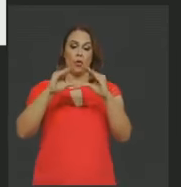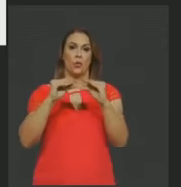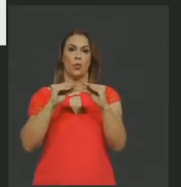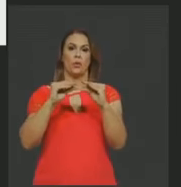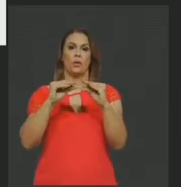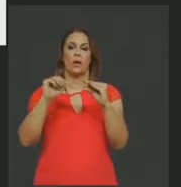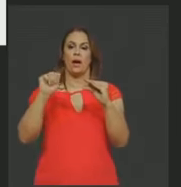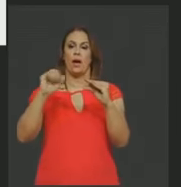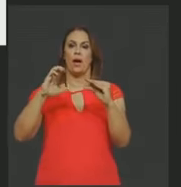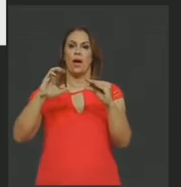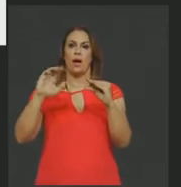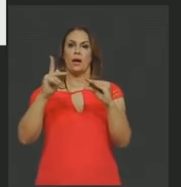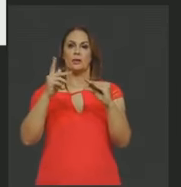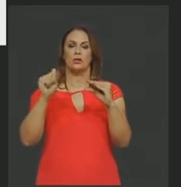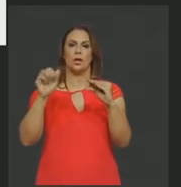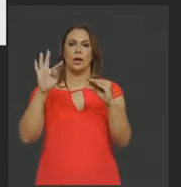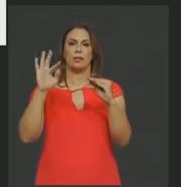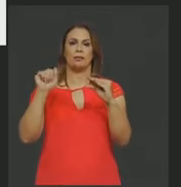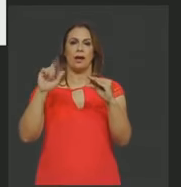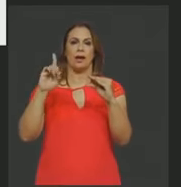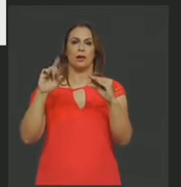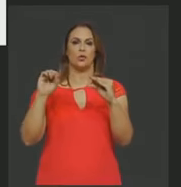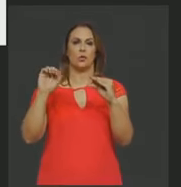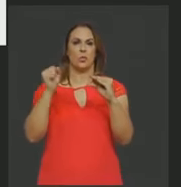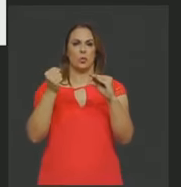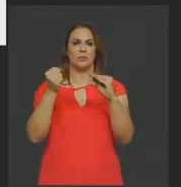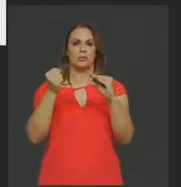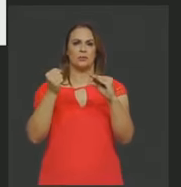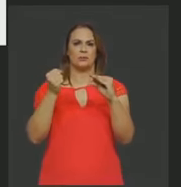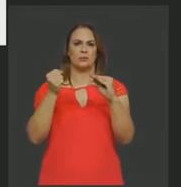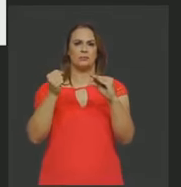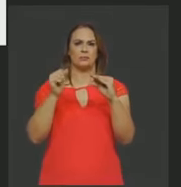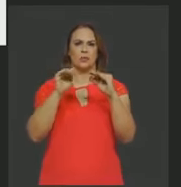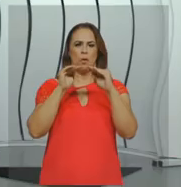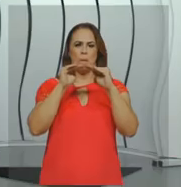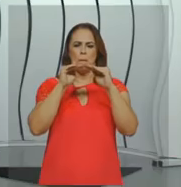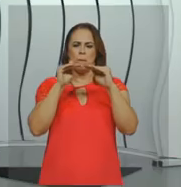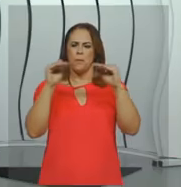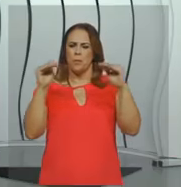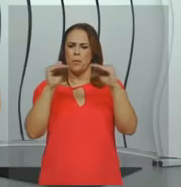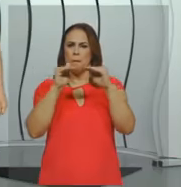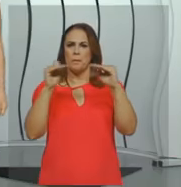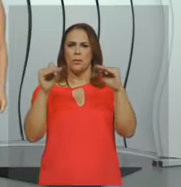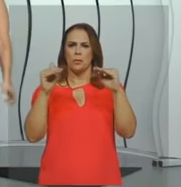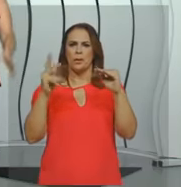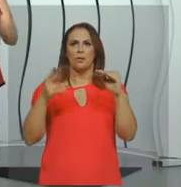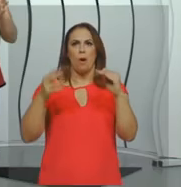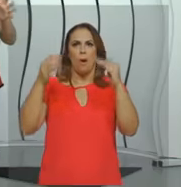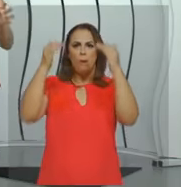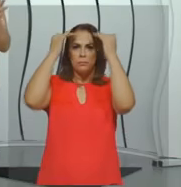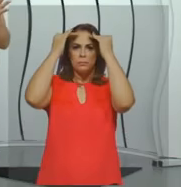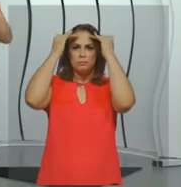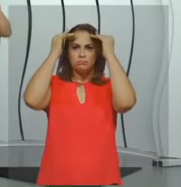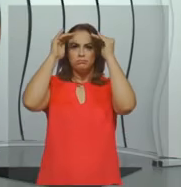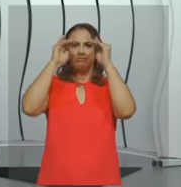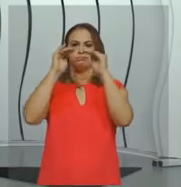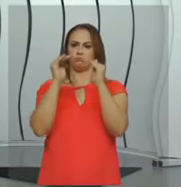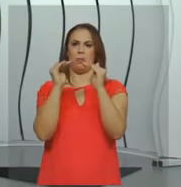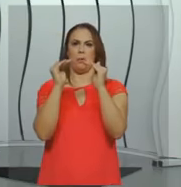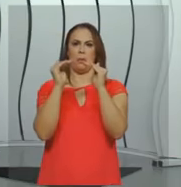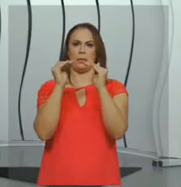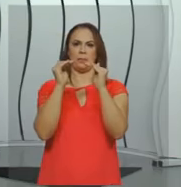ossos do nosso crânio. Temos também ossos irregulares, que não tem uma forma